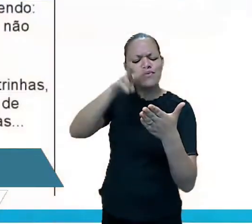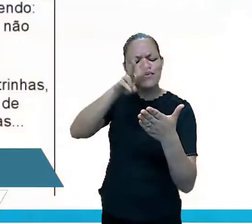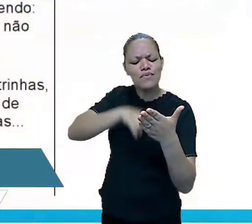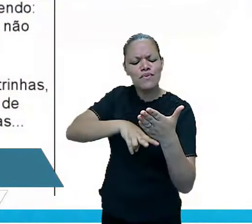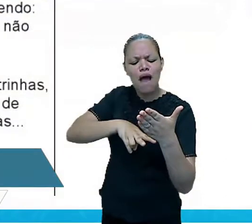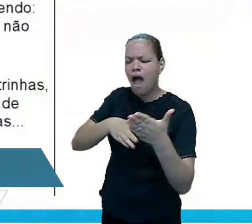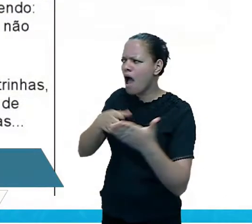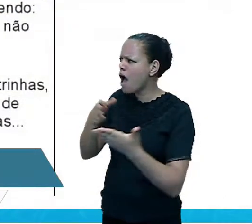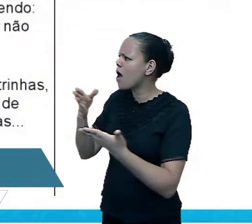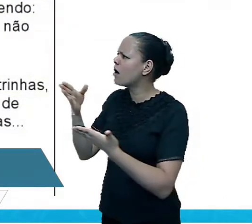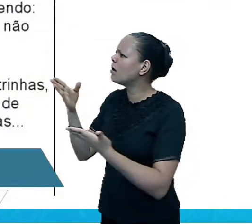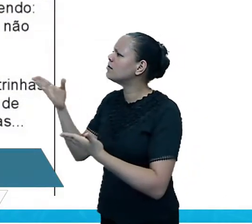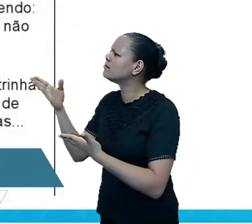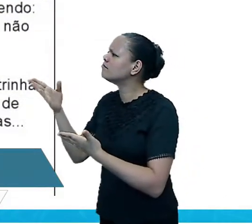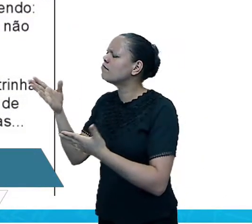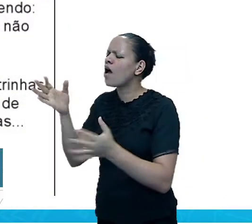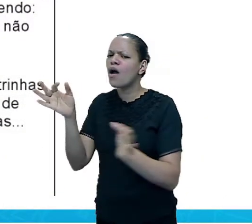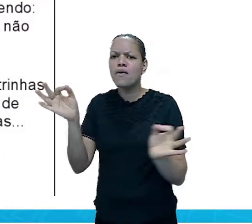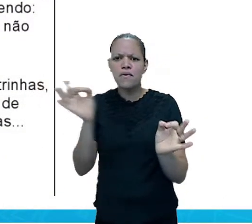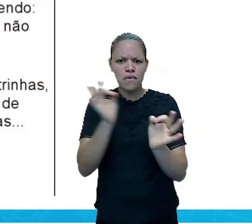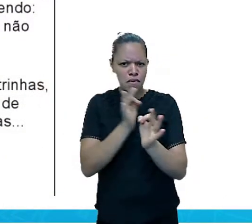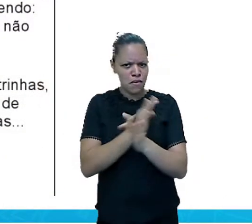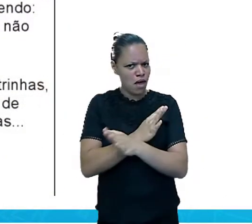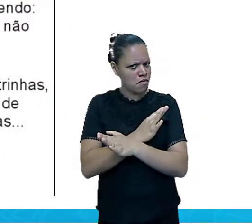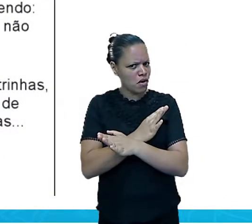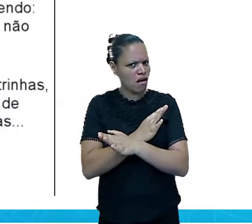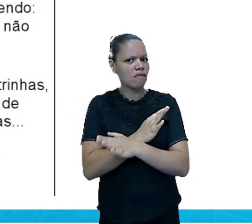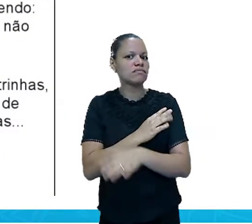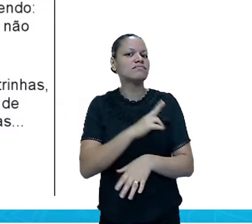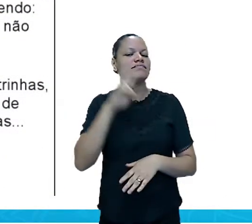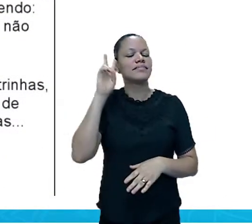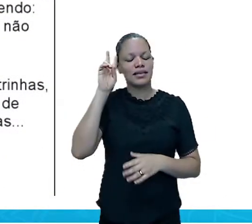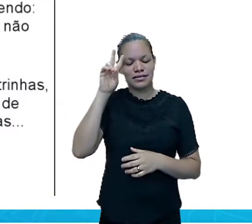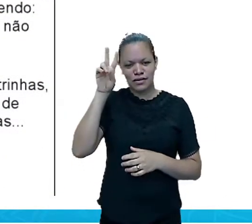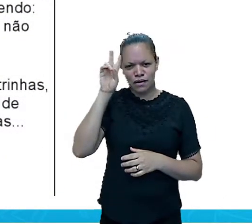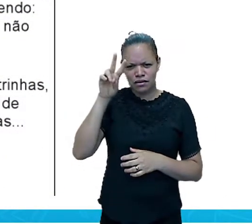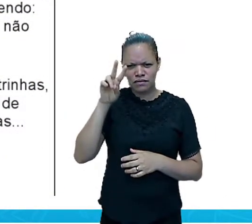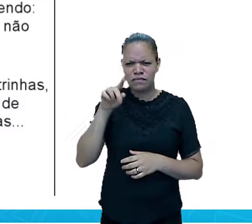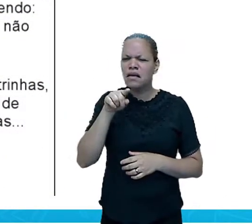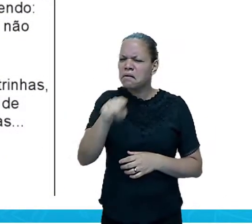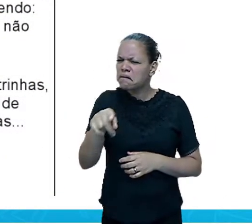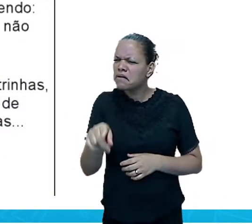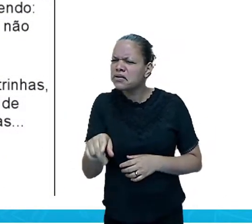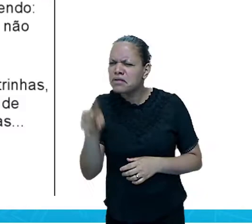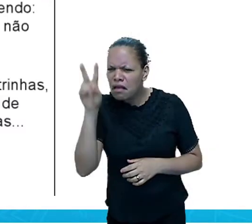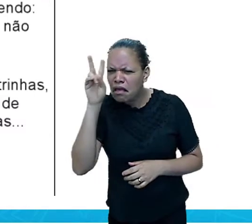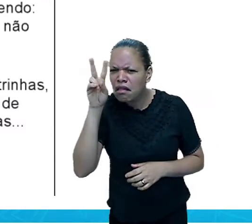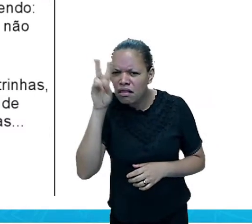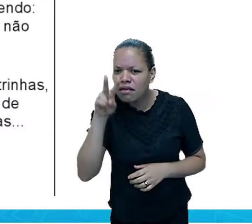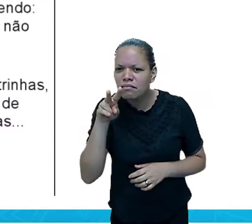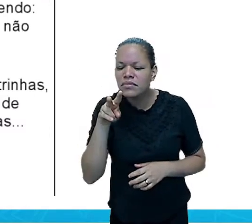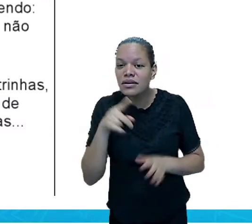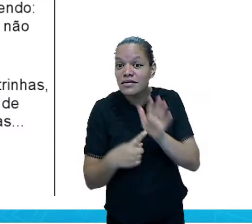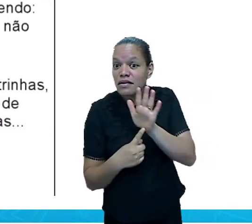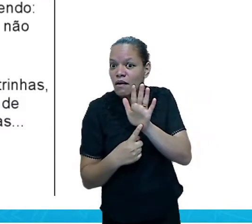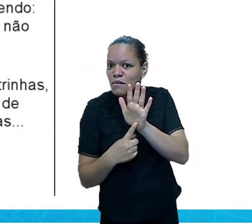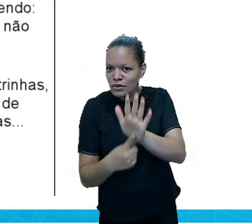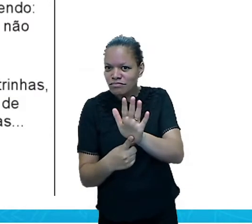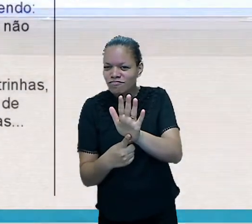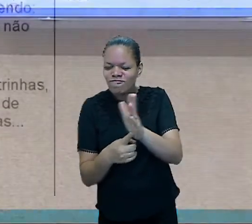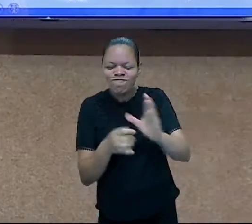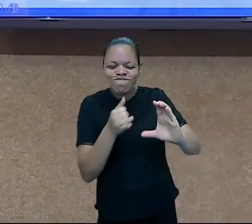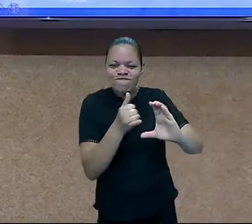moral da história. Recorda que eu falei que a fábula, ela tem a moral da história que leva